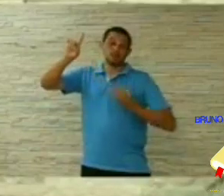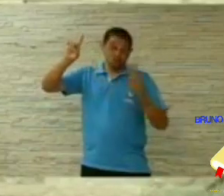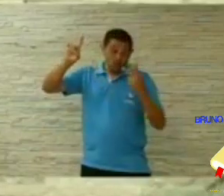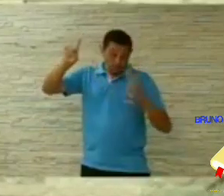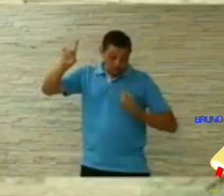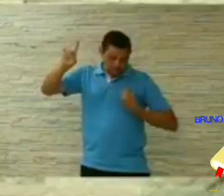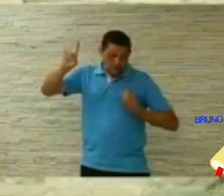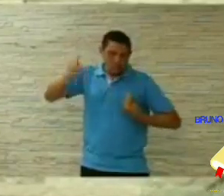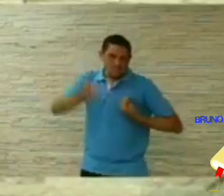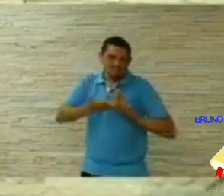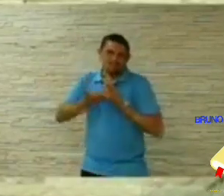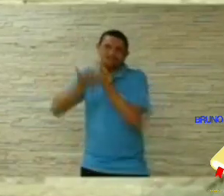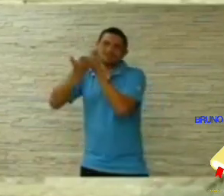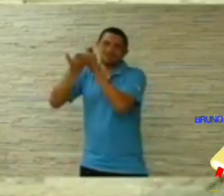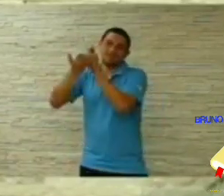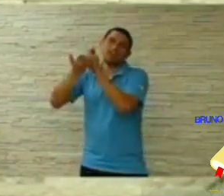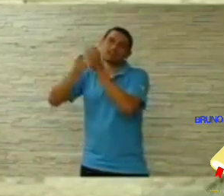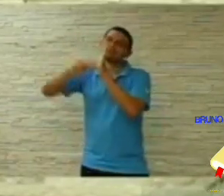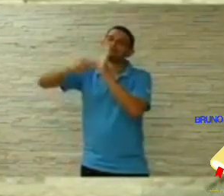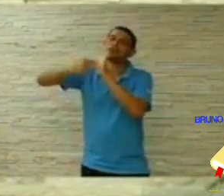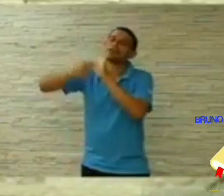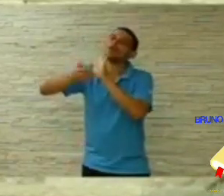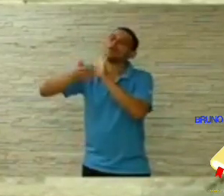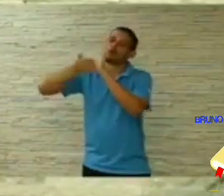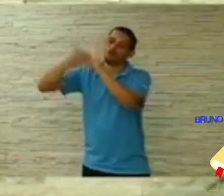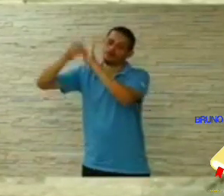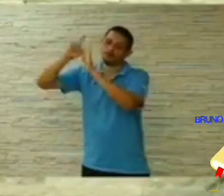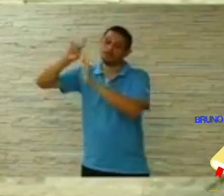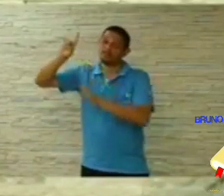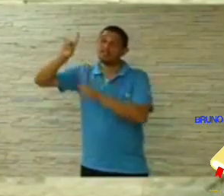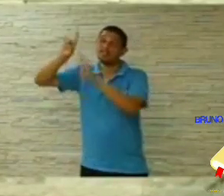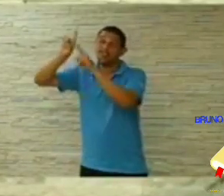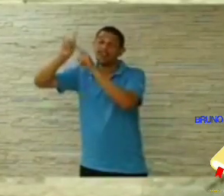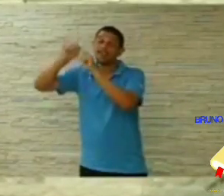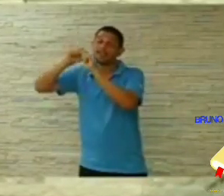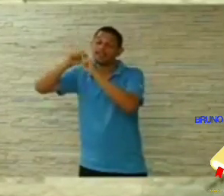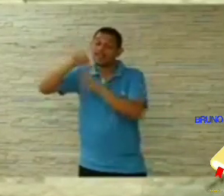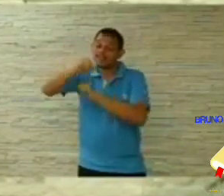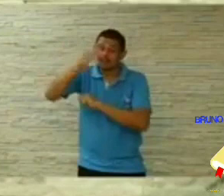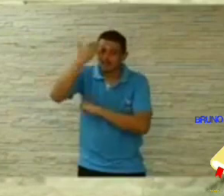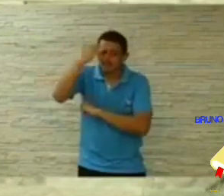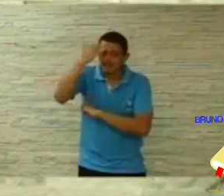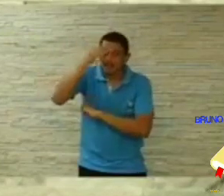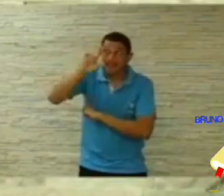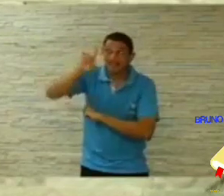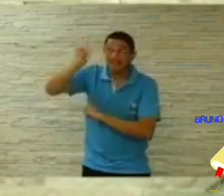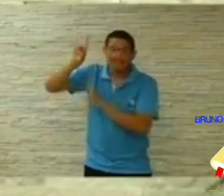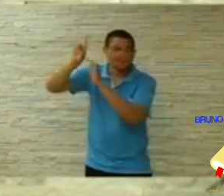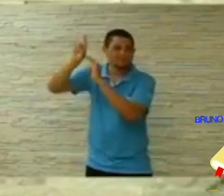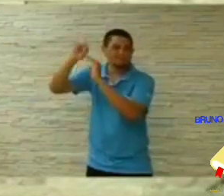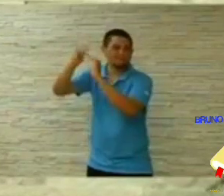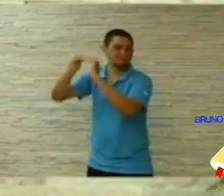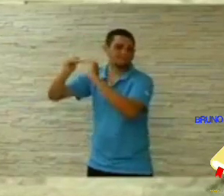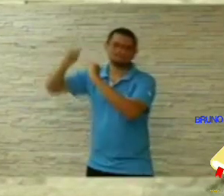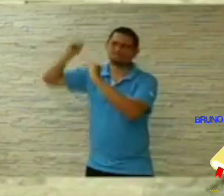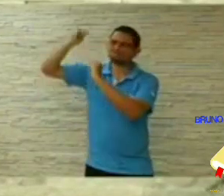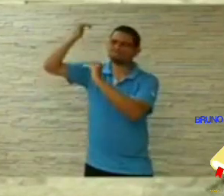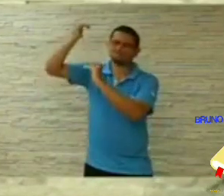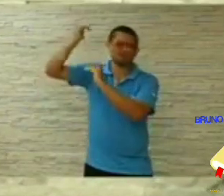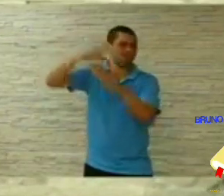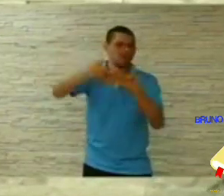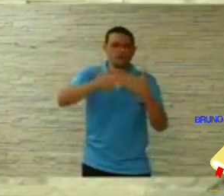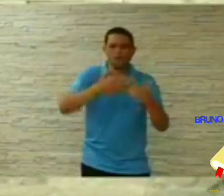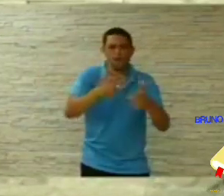Deus. Ele fez você entender que Ele é muito maior do que